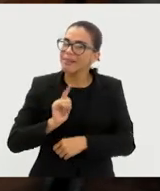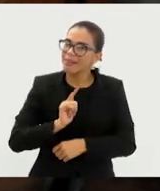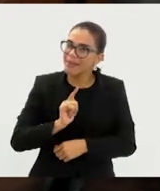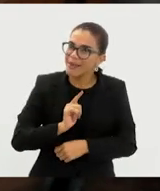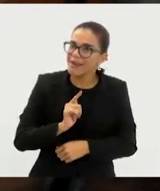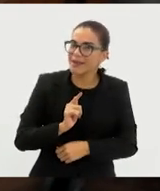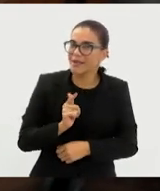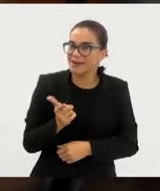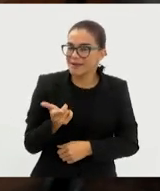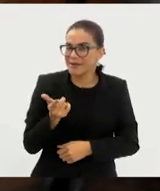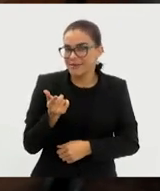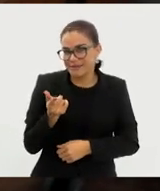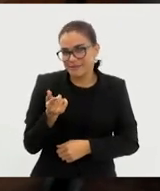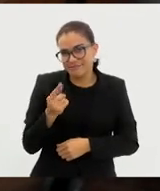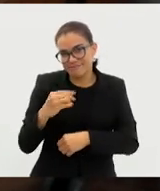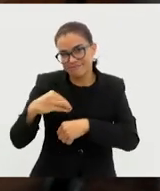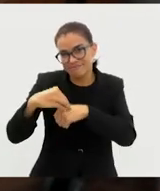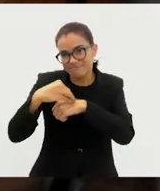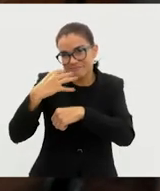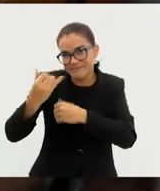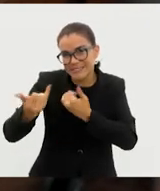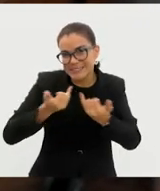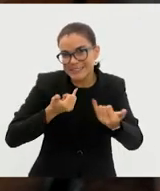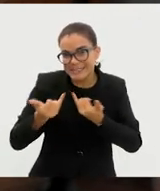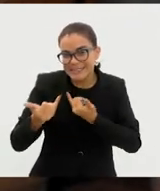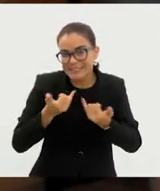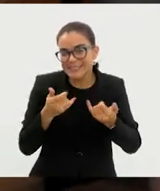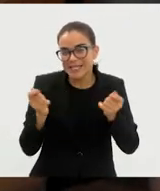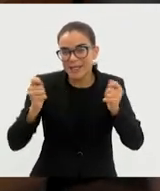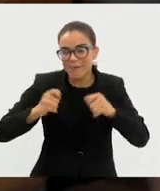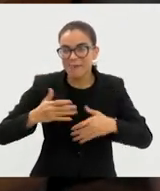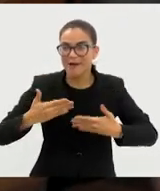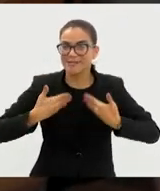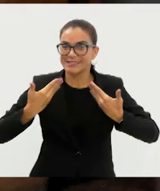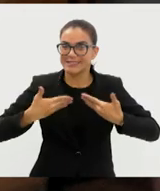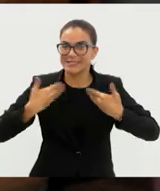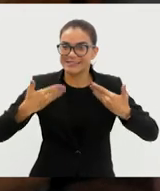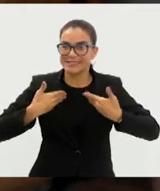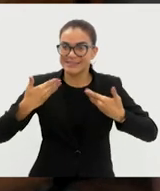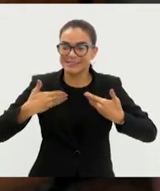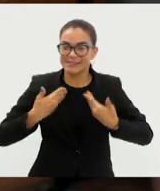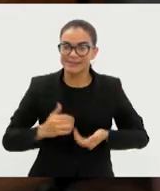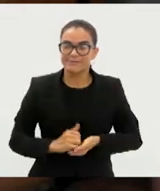fosse possível, nos desse uma notícia que possa nos animar.